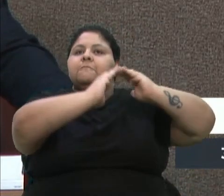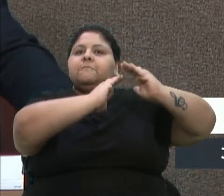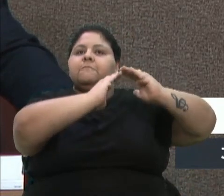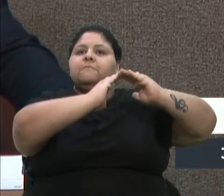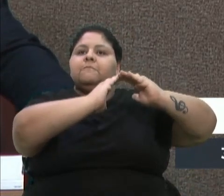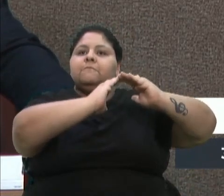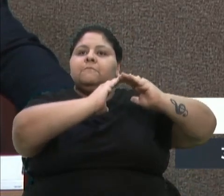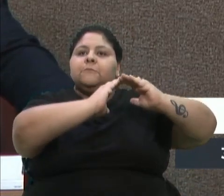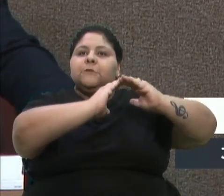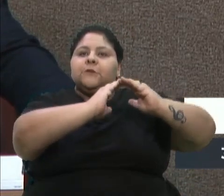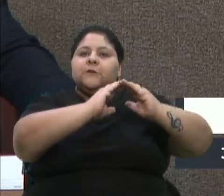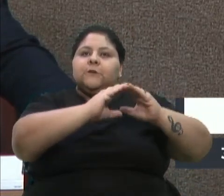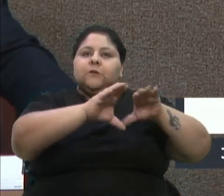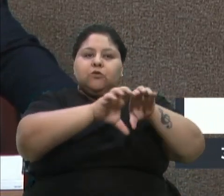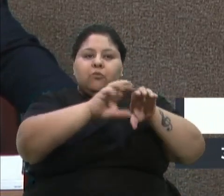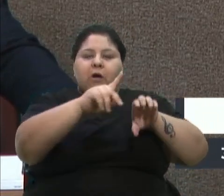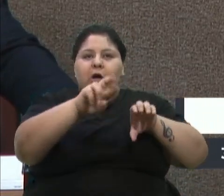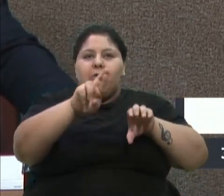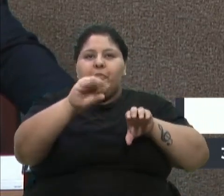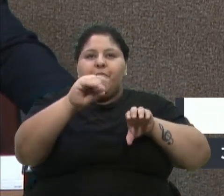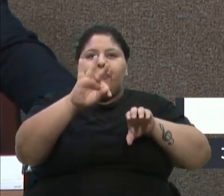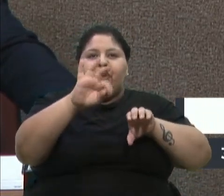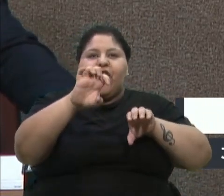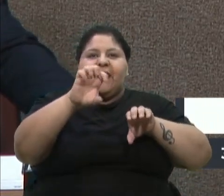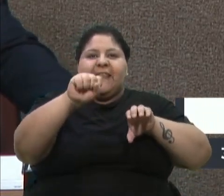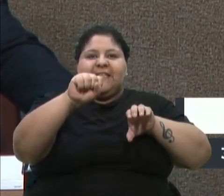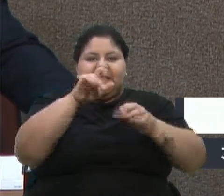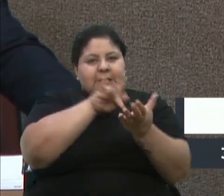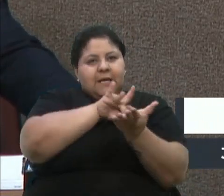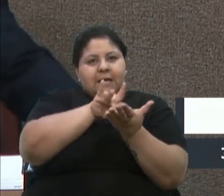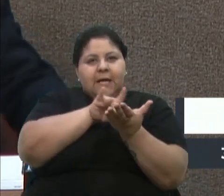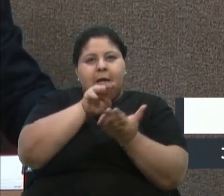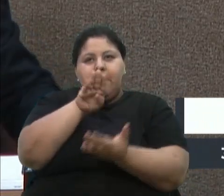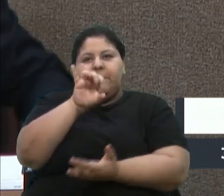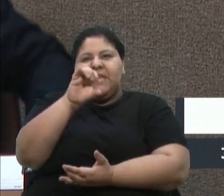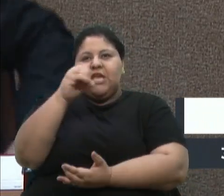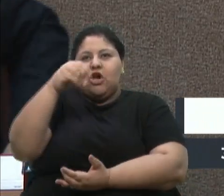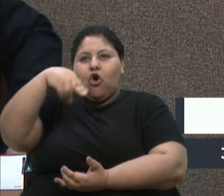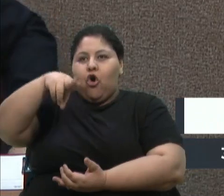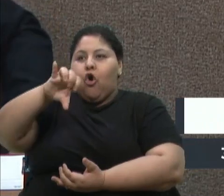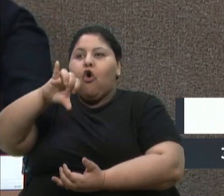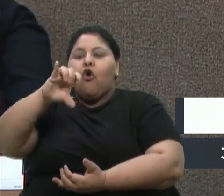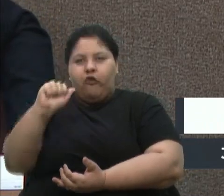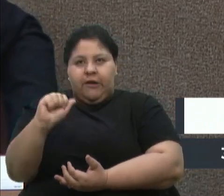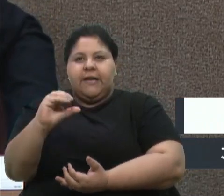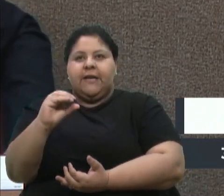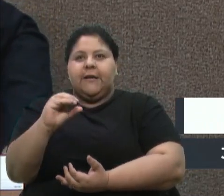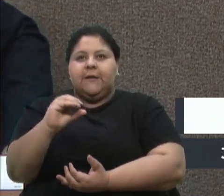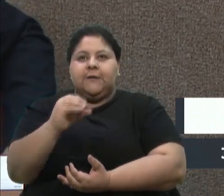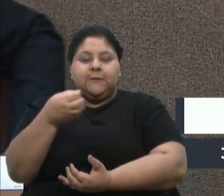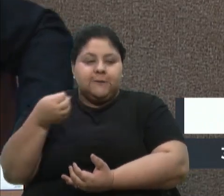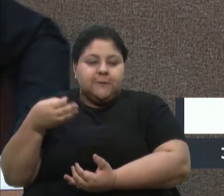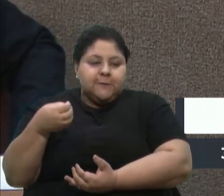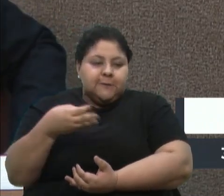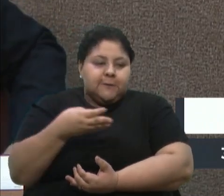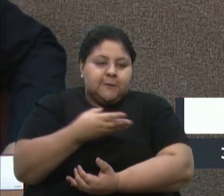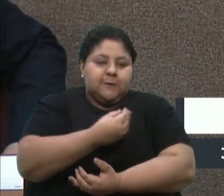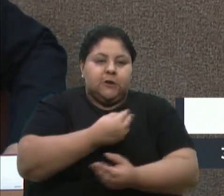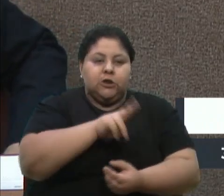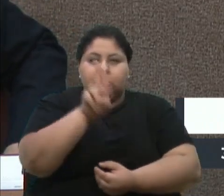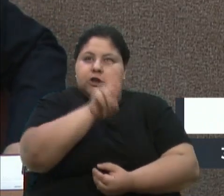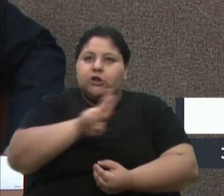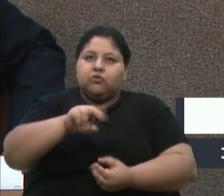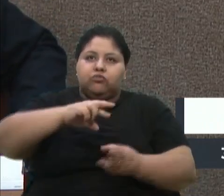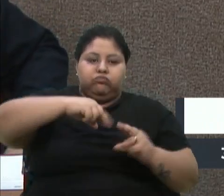prótese biônica. Eles têm um trabalho muito bacana na área de inovação. O produto utiliza filamentos recicláveis, o que reduz